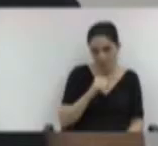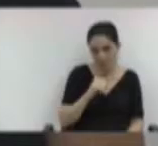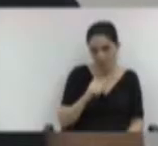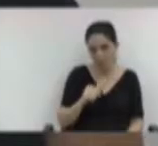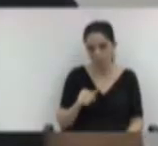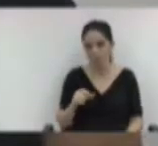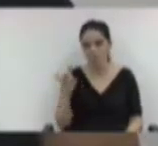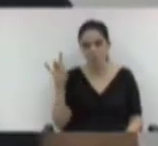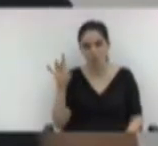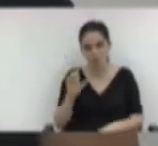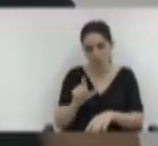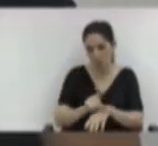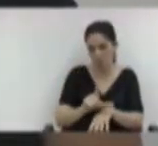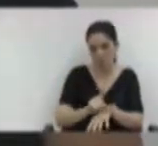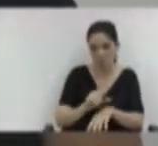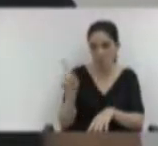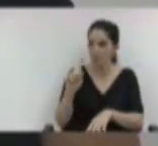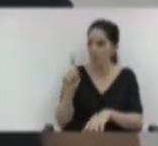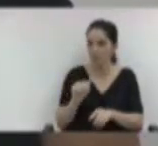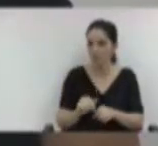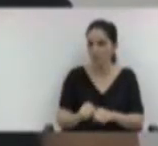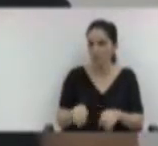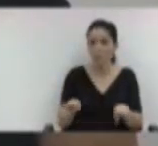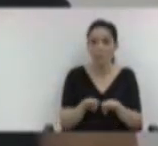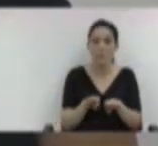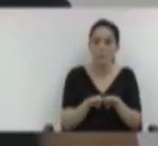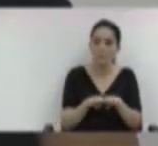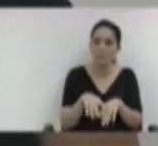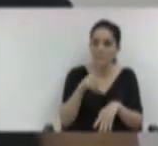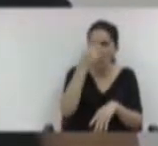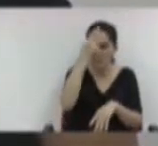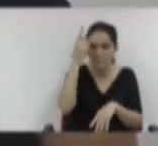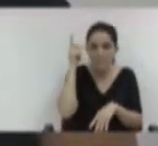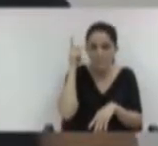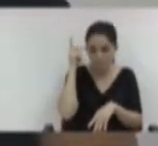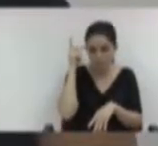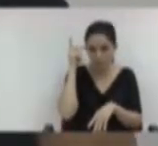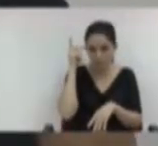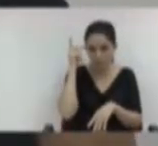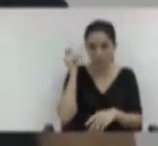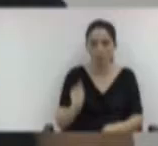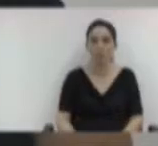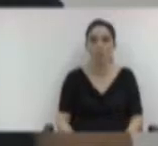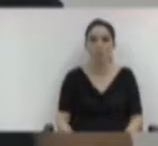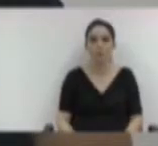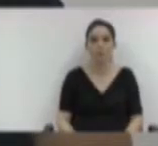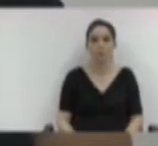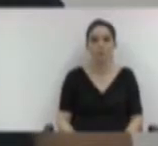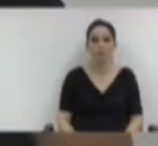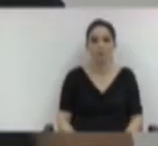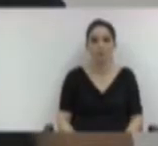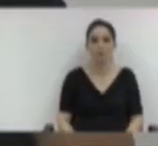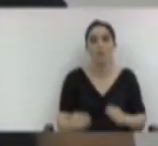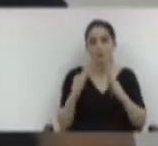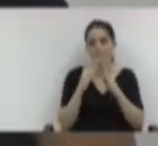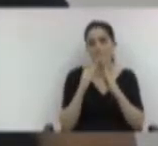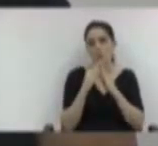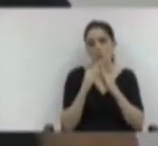habitam pessoas que dependem daquele espaço, que tem sua única moradia naquela